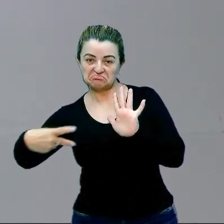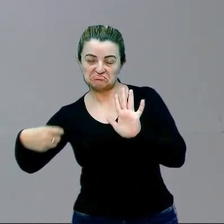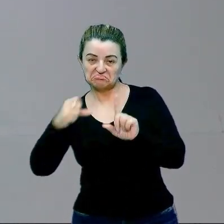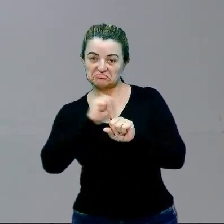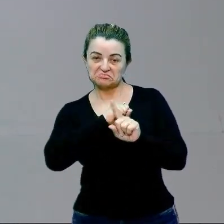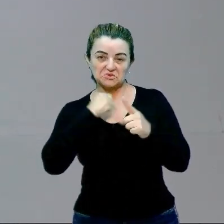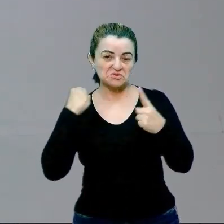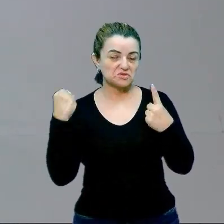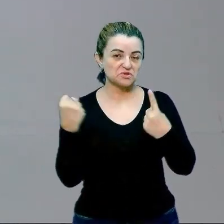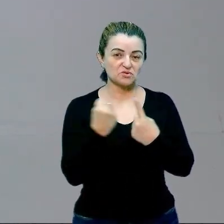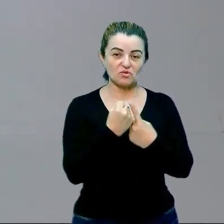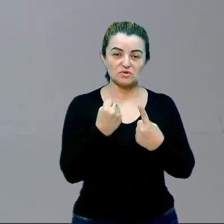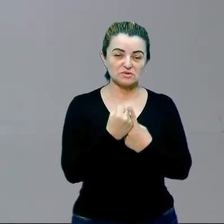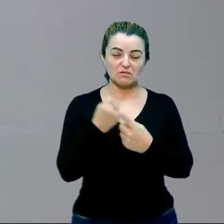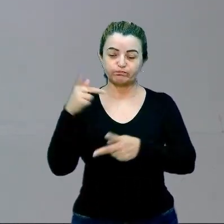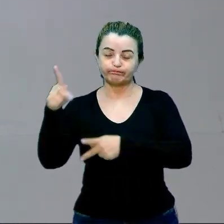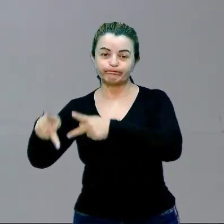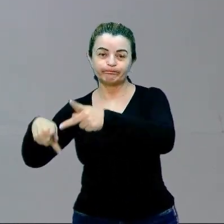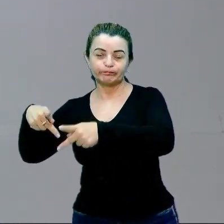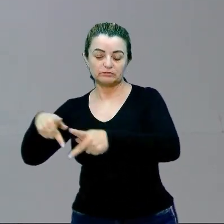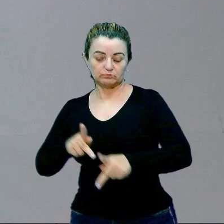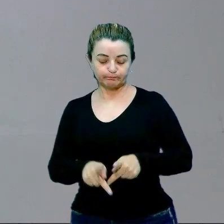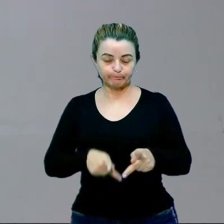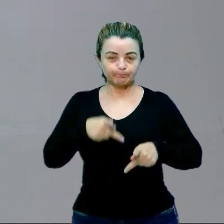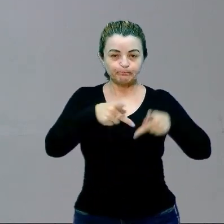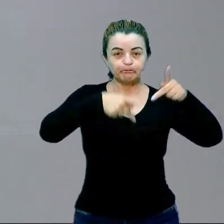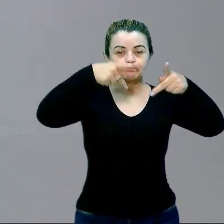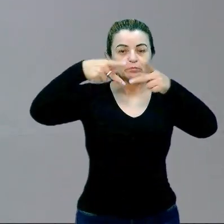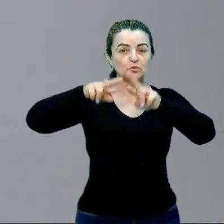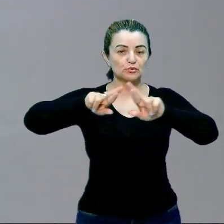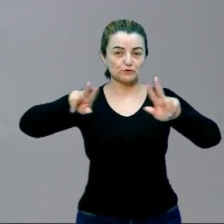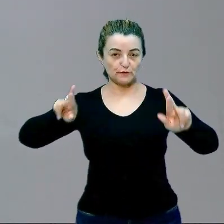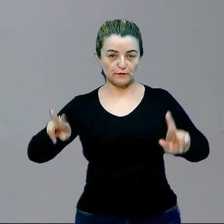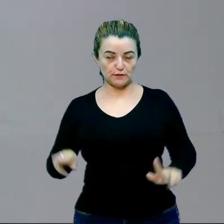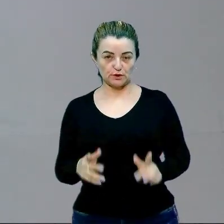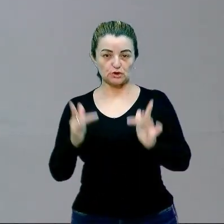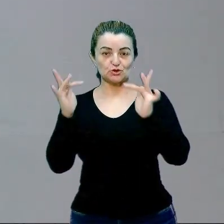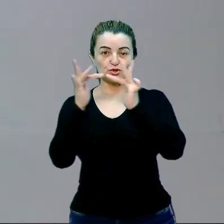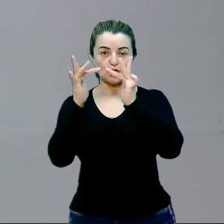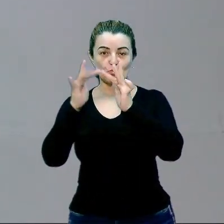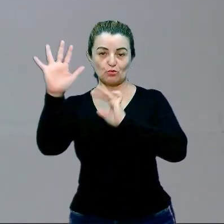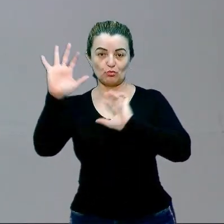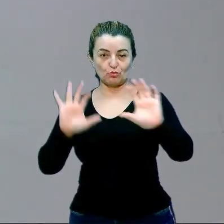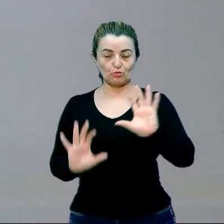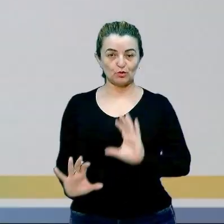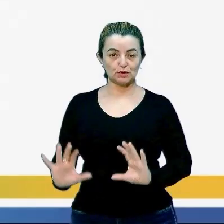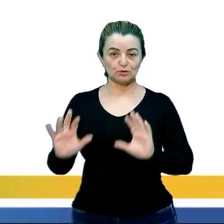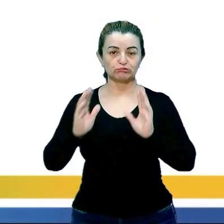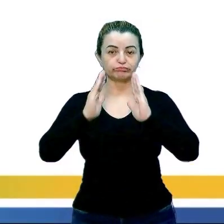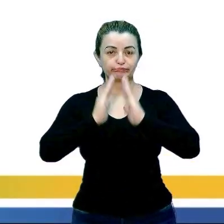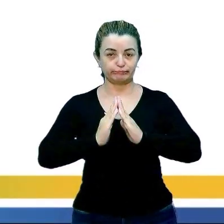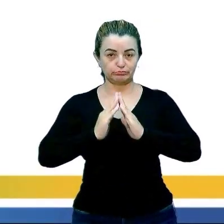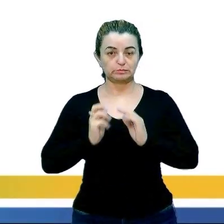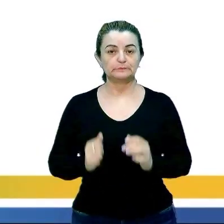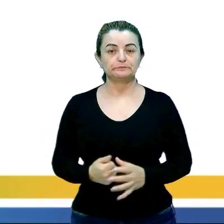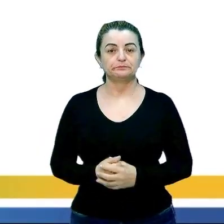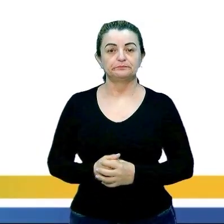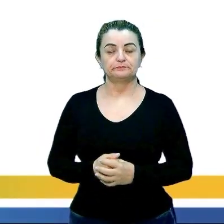que envolvem esses povos, né? De acordo com a região em que ele se localiza, tá bom?